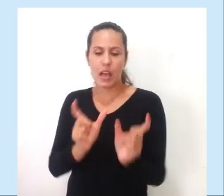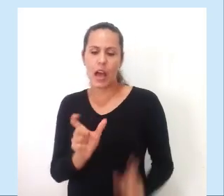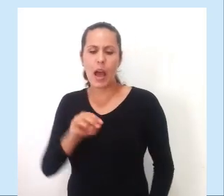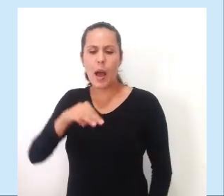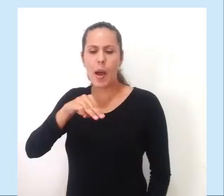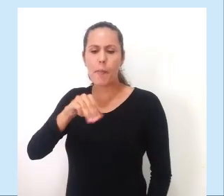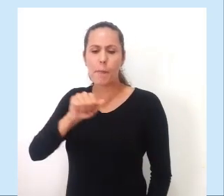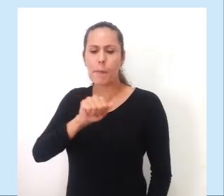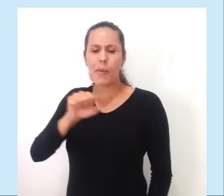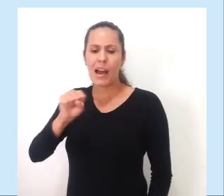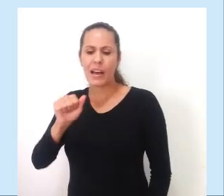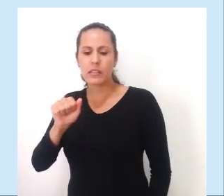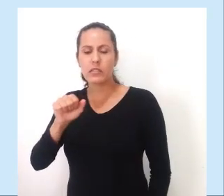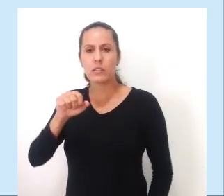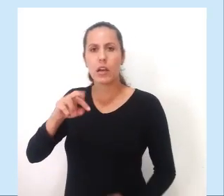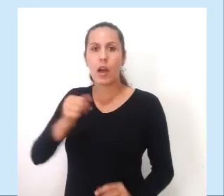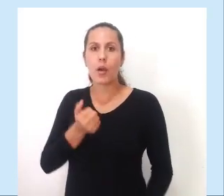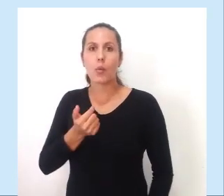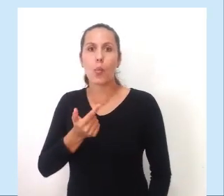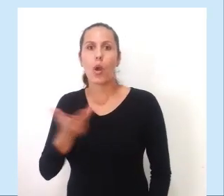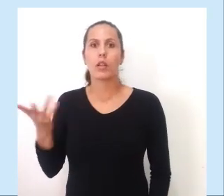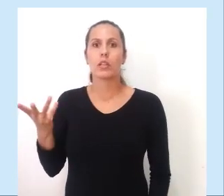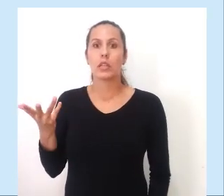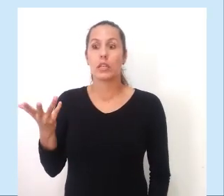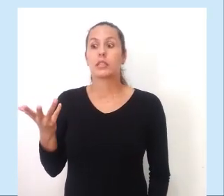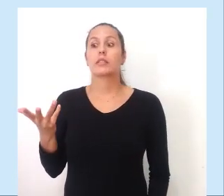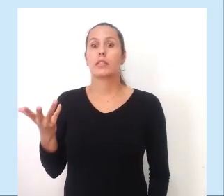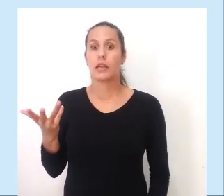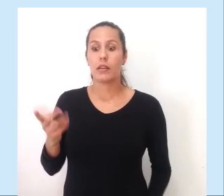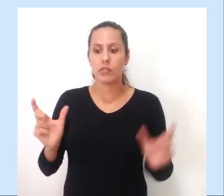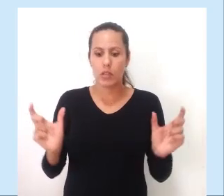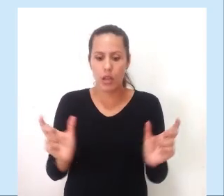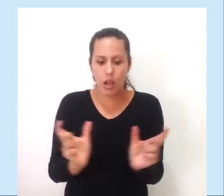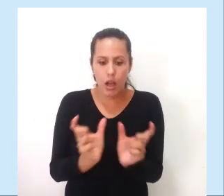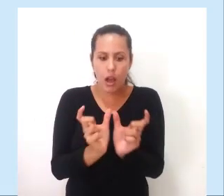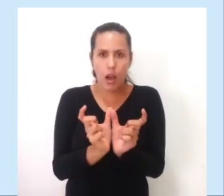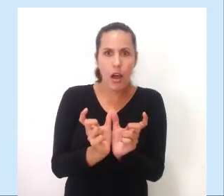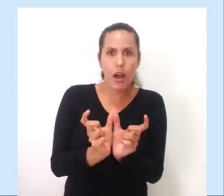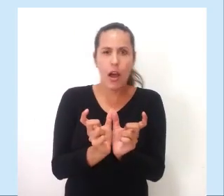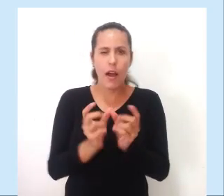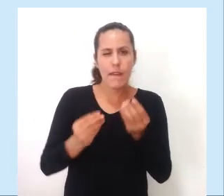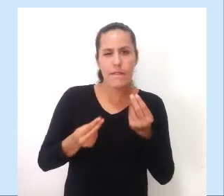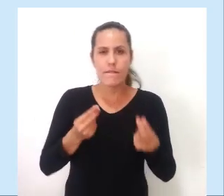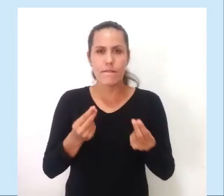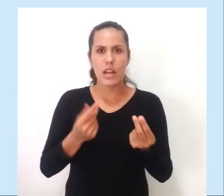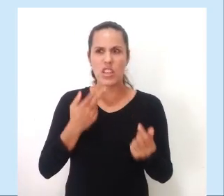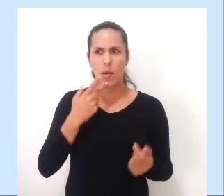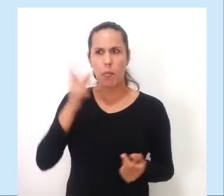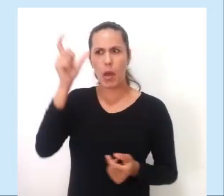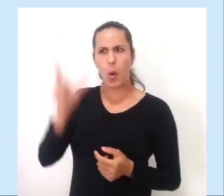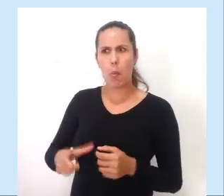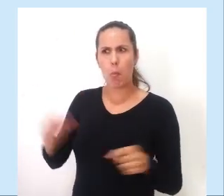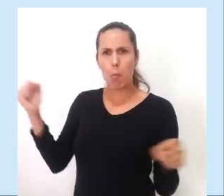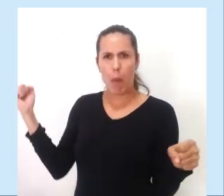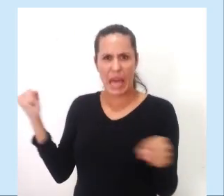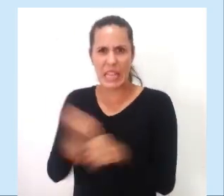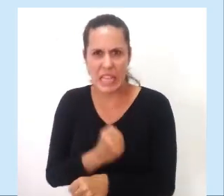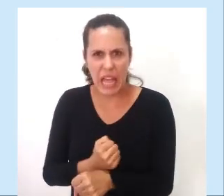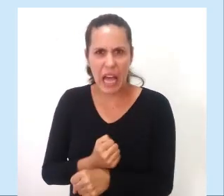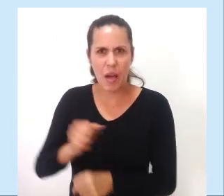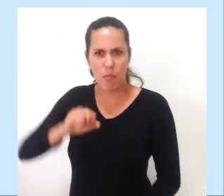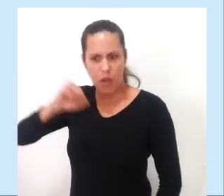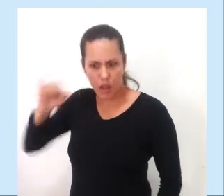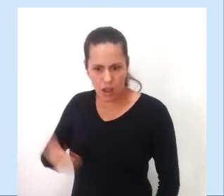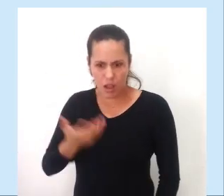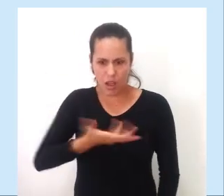vida, massa significa quantidade. E aí a gente vai para Dantas,